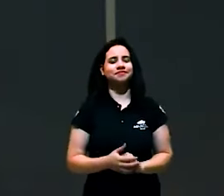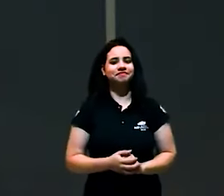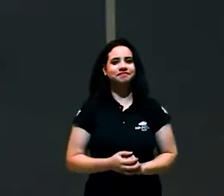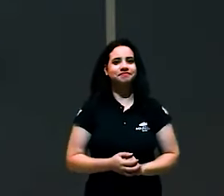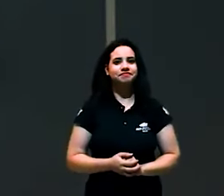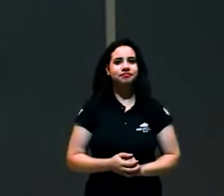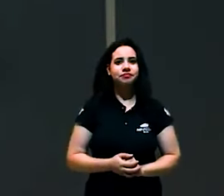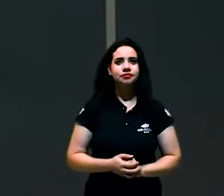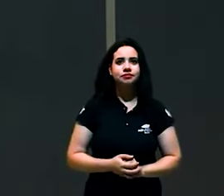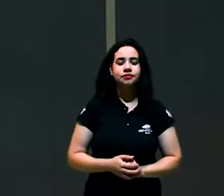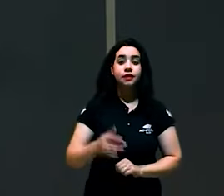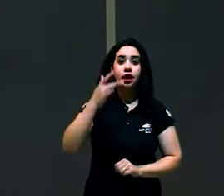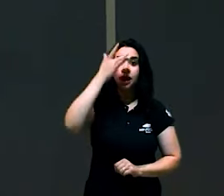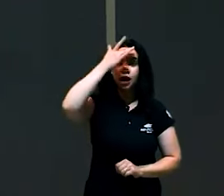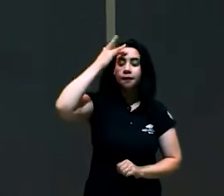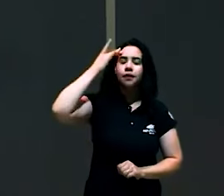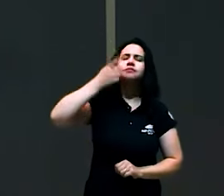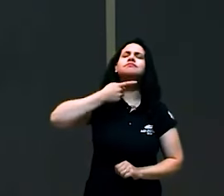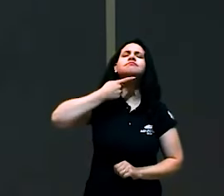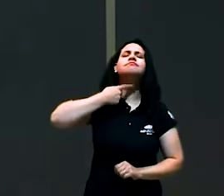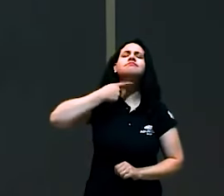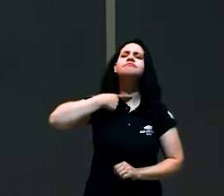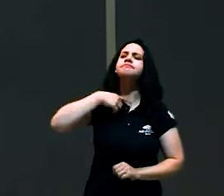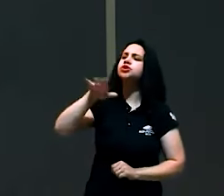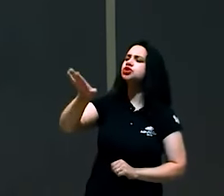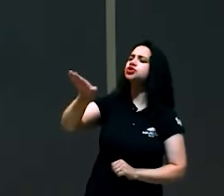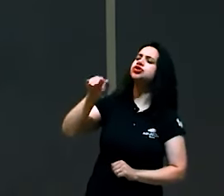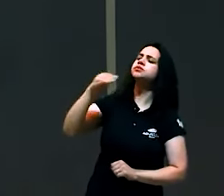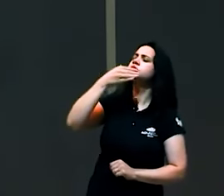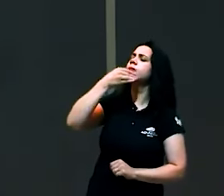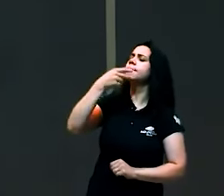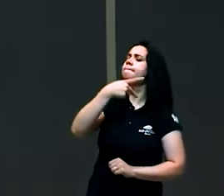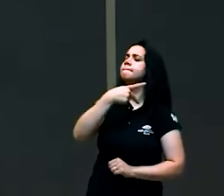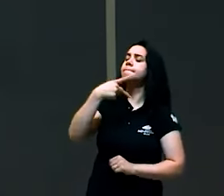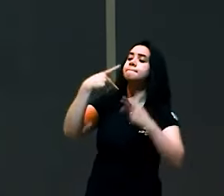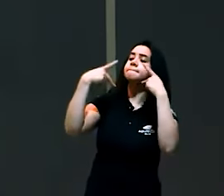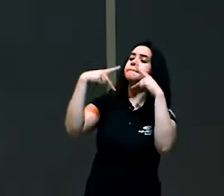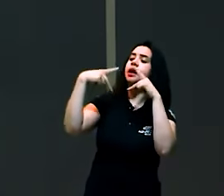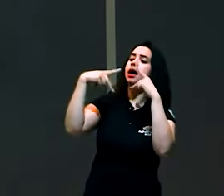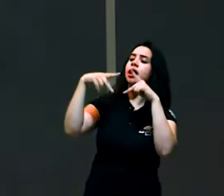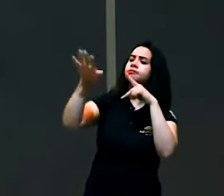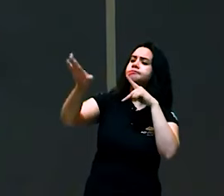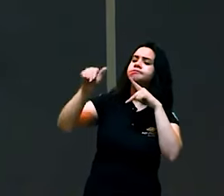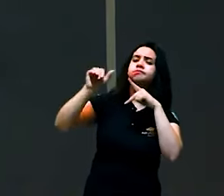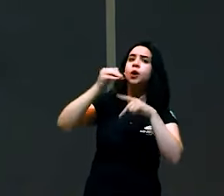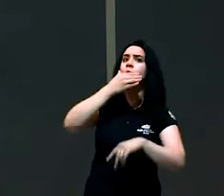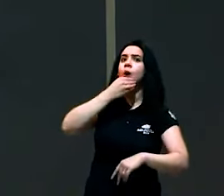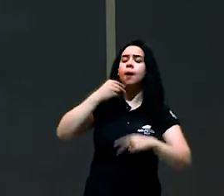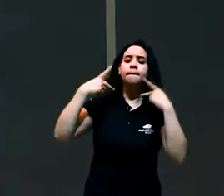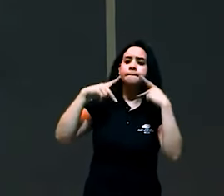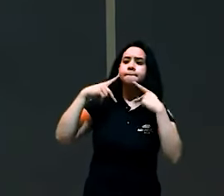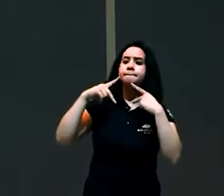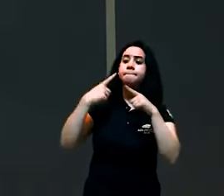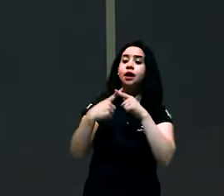Azusa, 1906. Ele teve no fogo, e quando invitaram ele a pregar, ele disse: esta é a minha oportunidade.